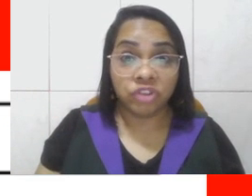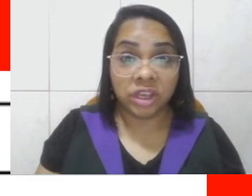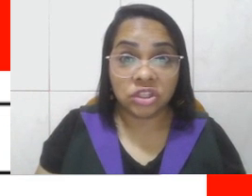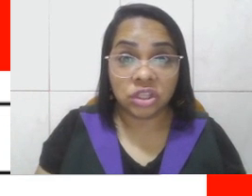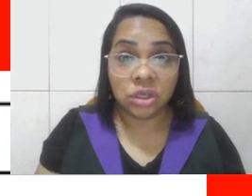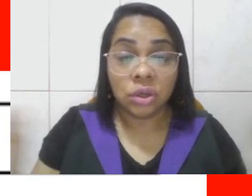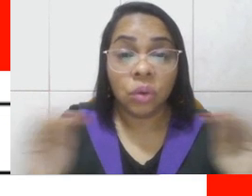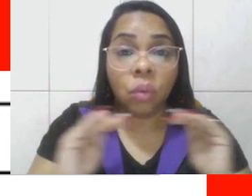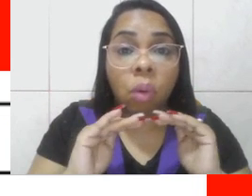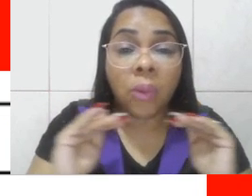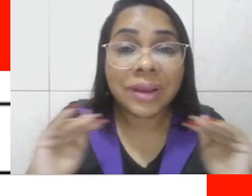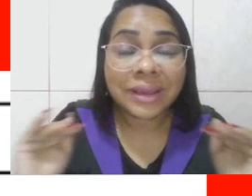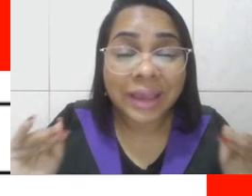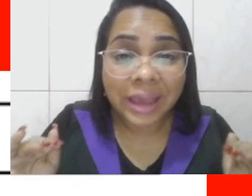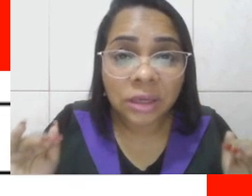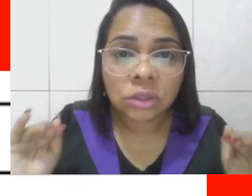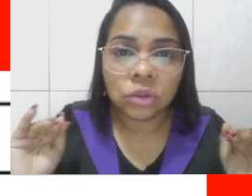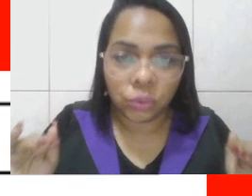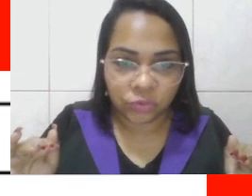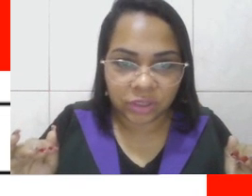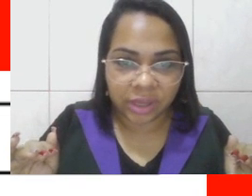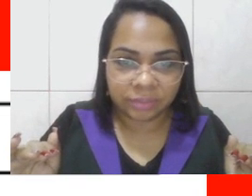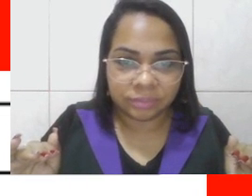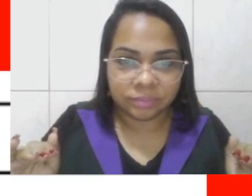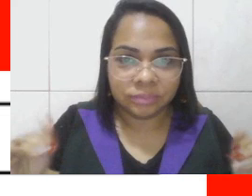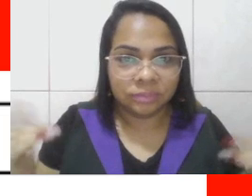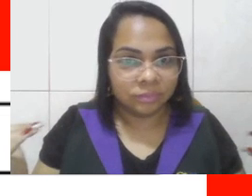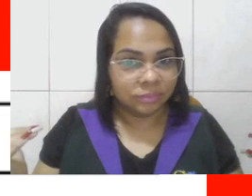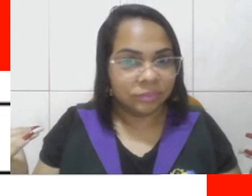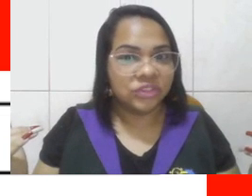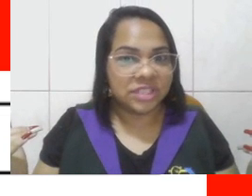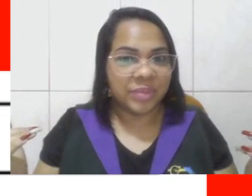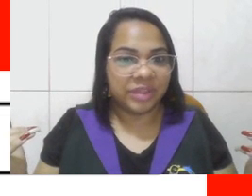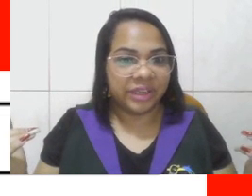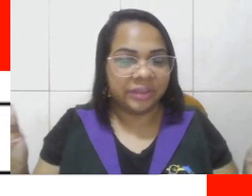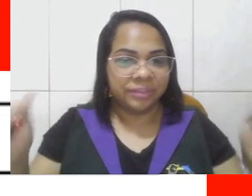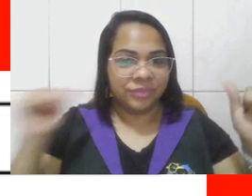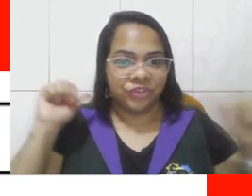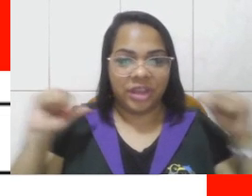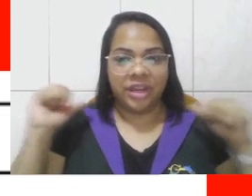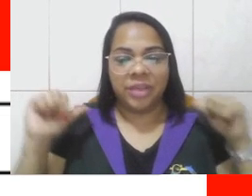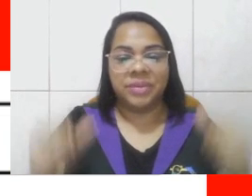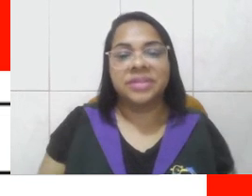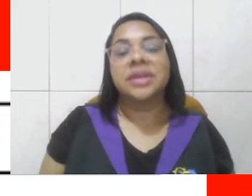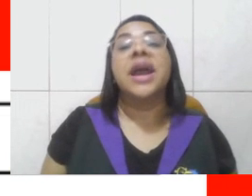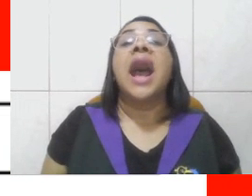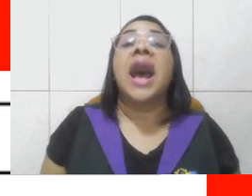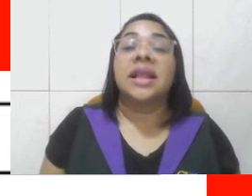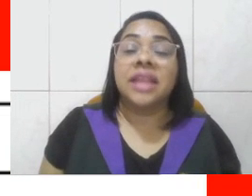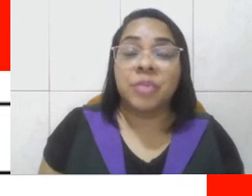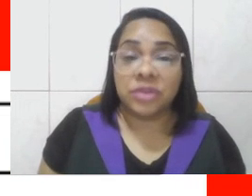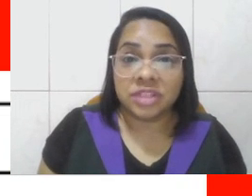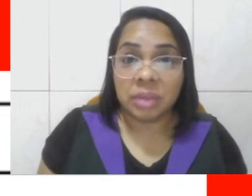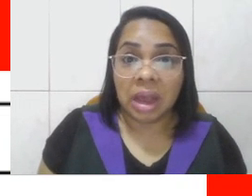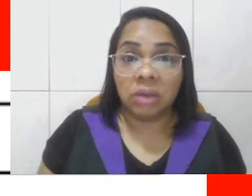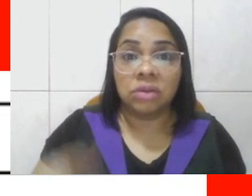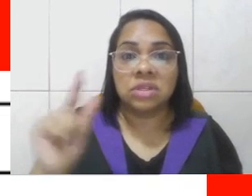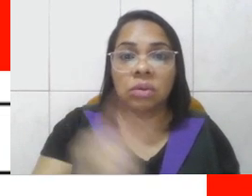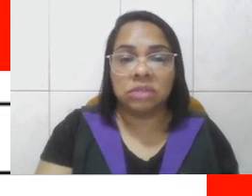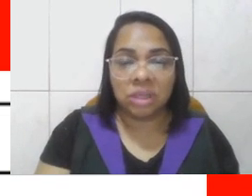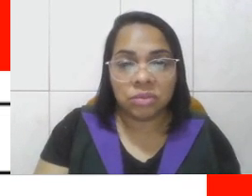Bom, gente. Qualquer dúvida, já sabe, né? Tia Cremes, até a